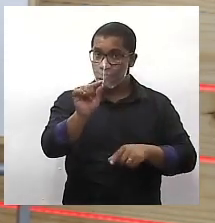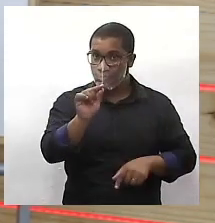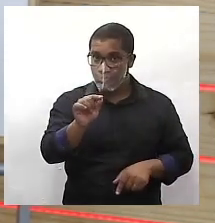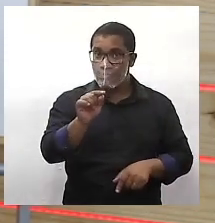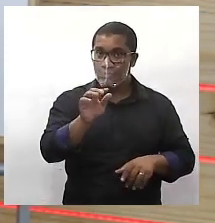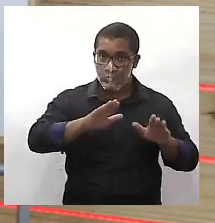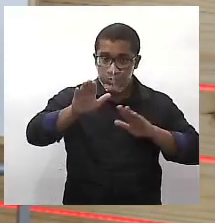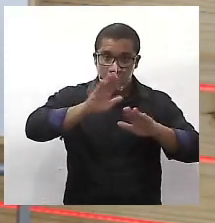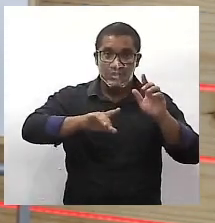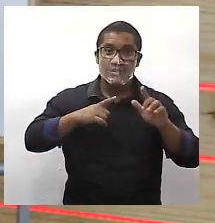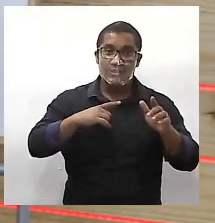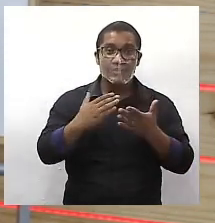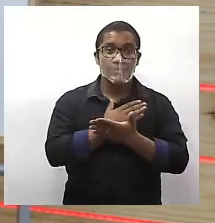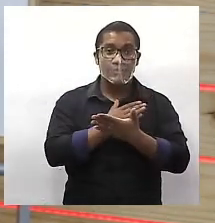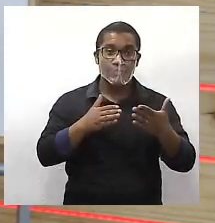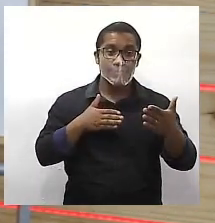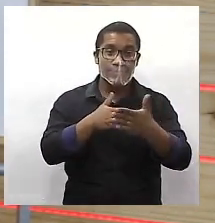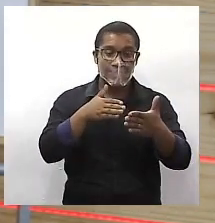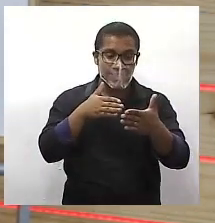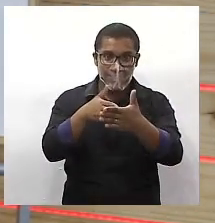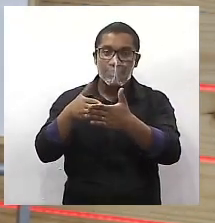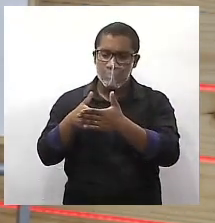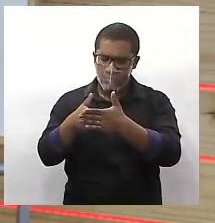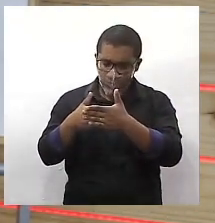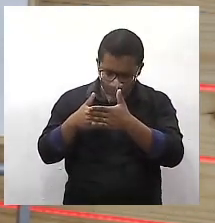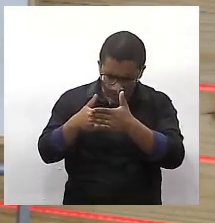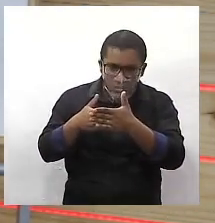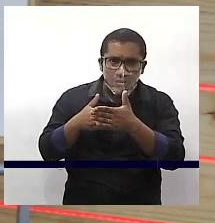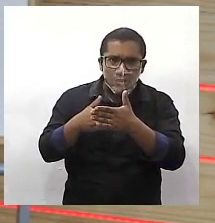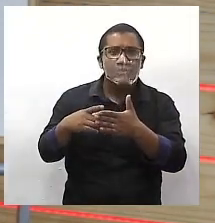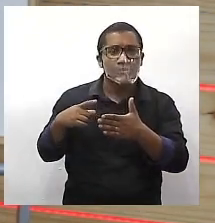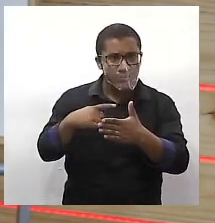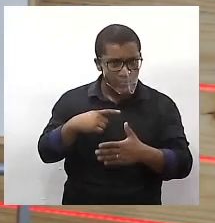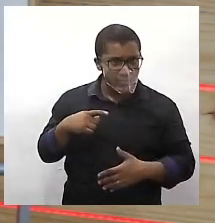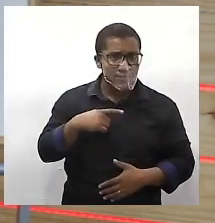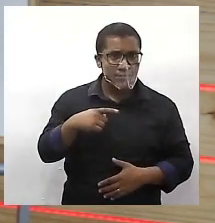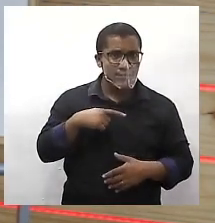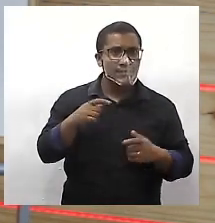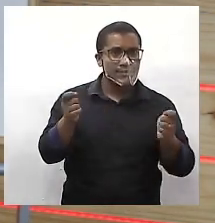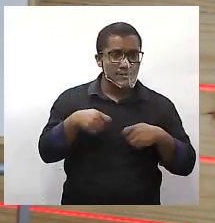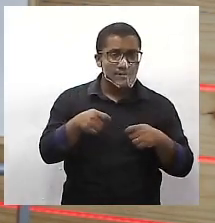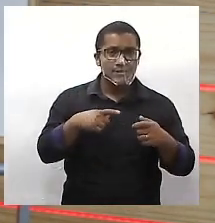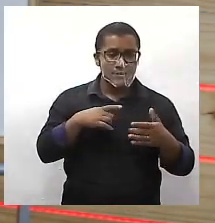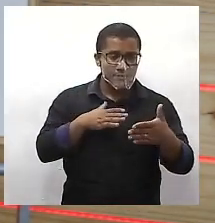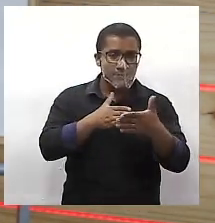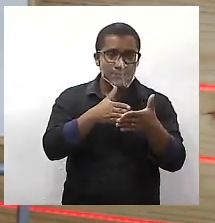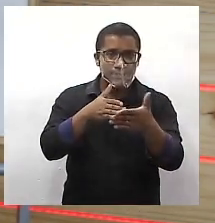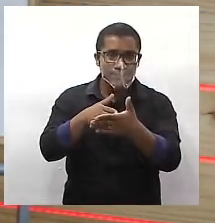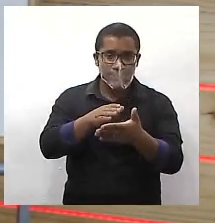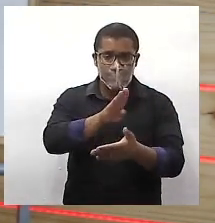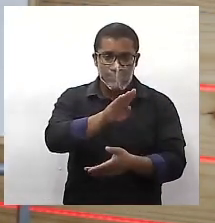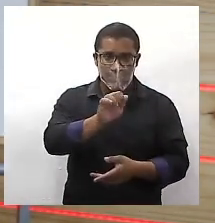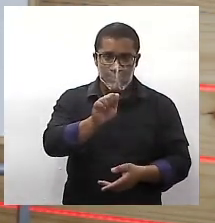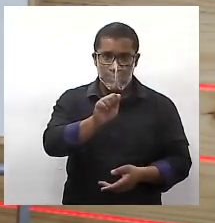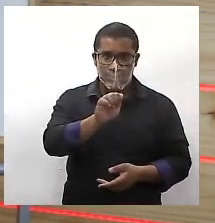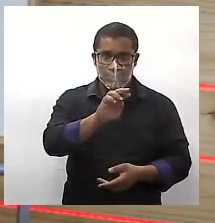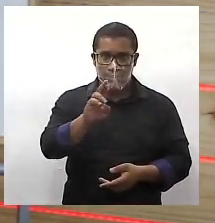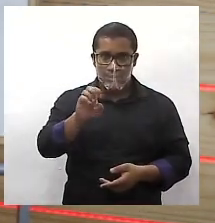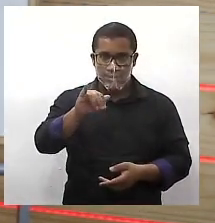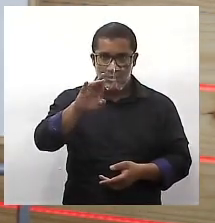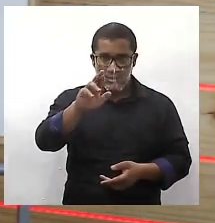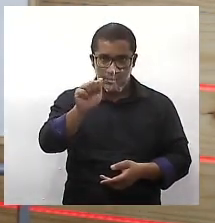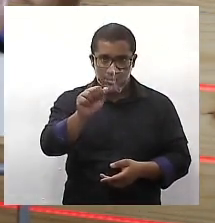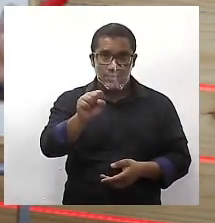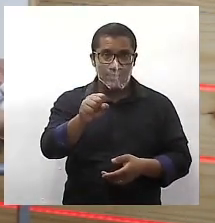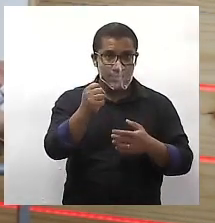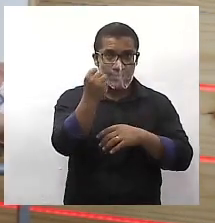que a gente tem até barreiras nessa dispersão, tá? Cuidado que a gente pode encontrar barreiras no ambiente que vão dificultar